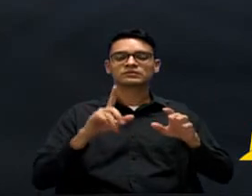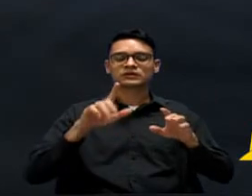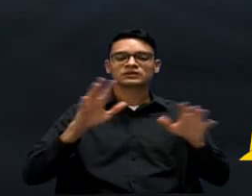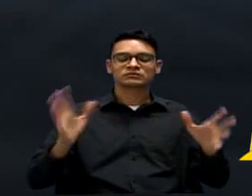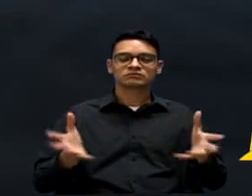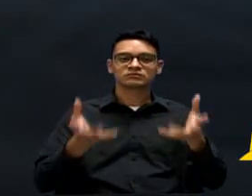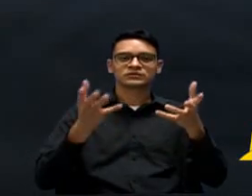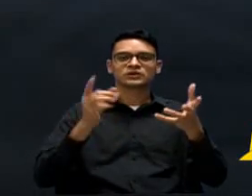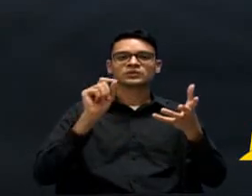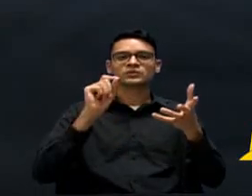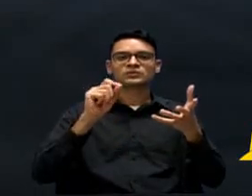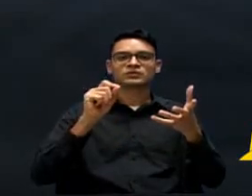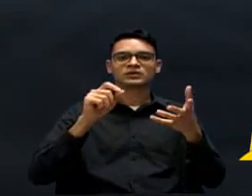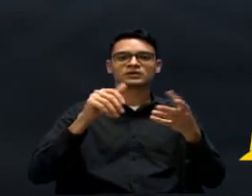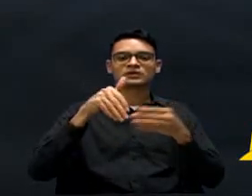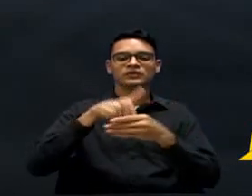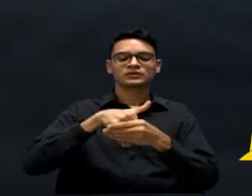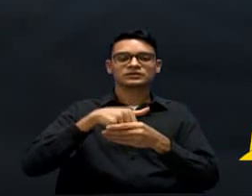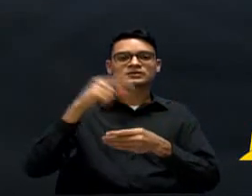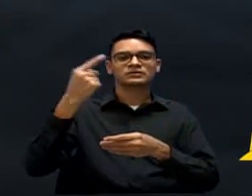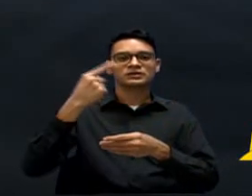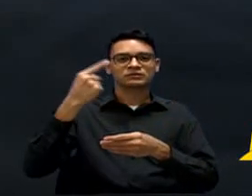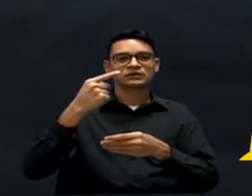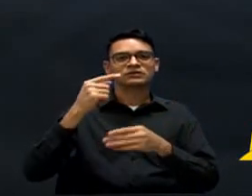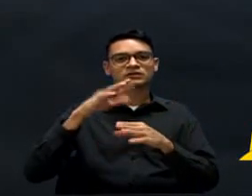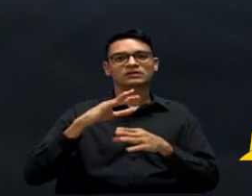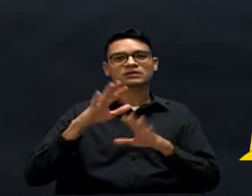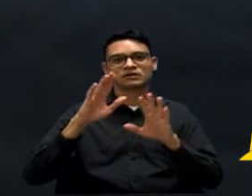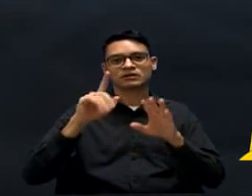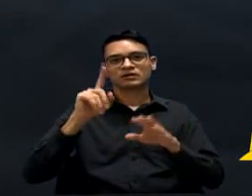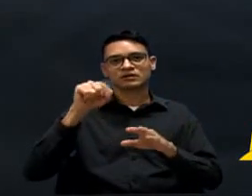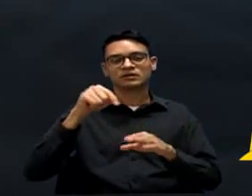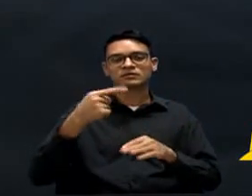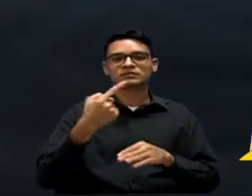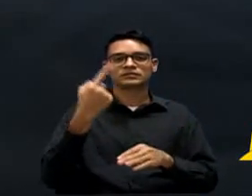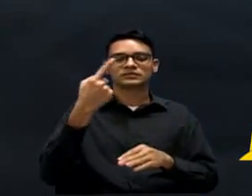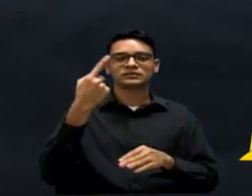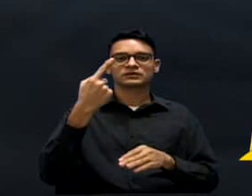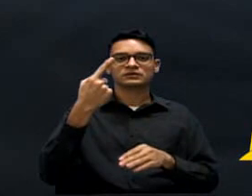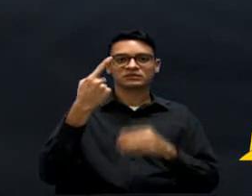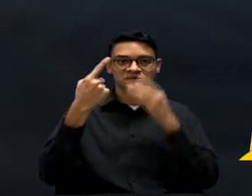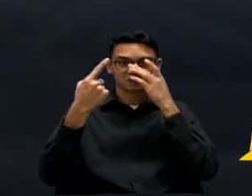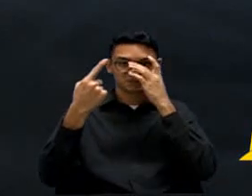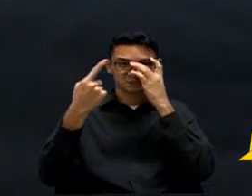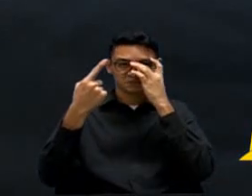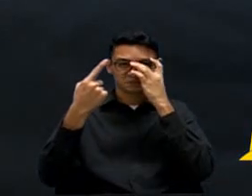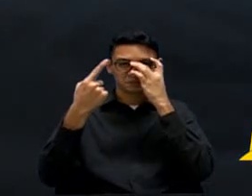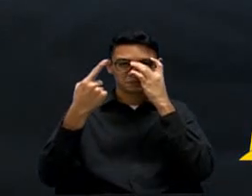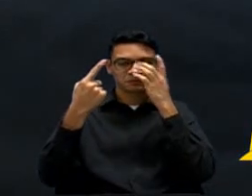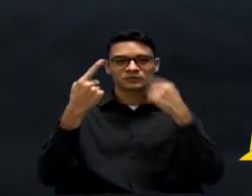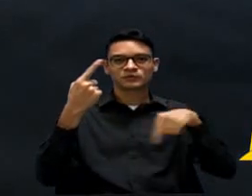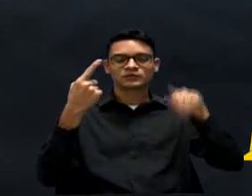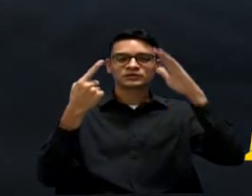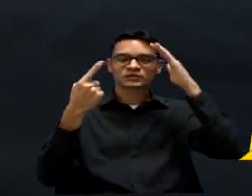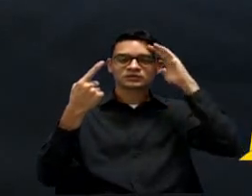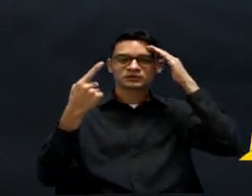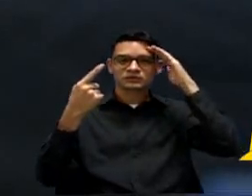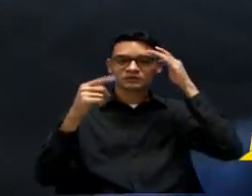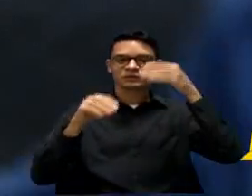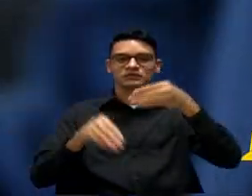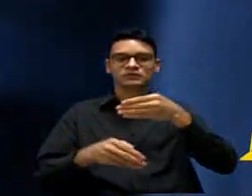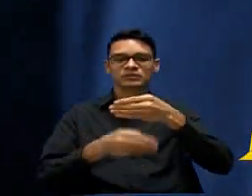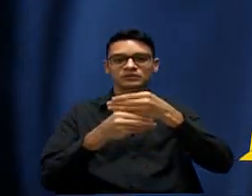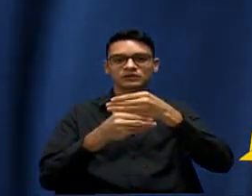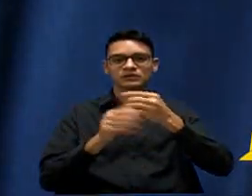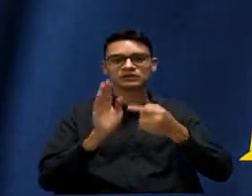que as votações, a primeira votação é a primeira, né? Onde a gente coloca aí, tem o entendimento, apresenta emendas